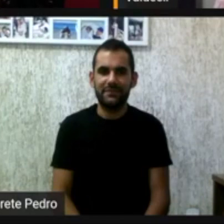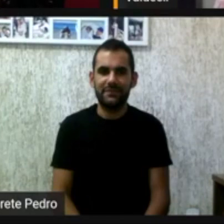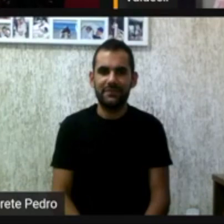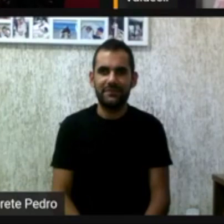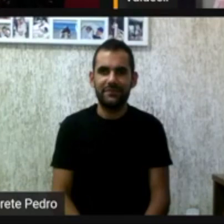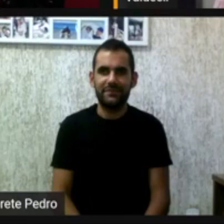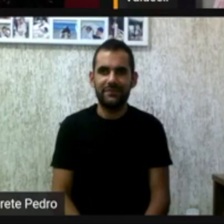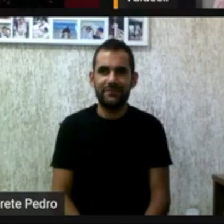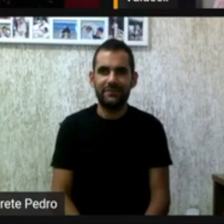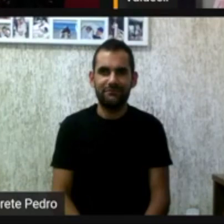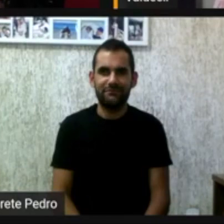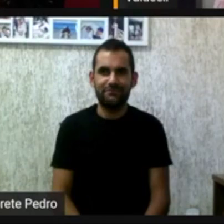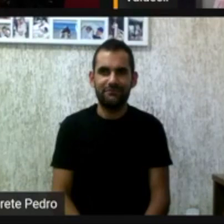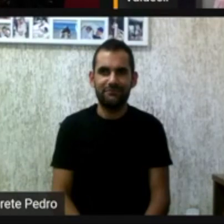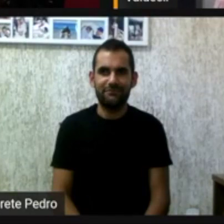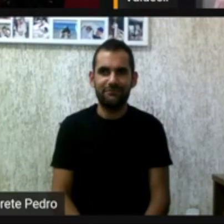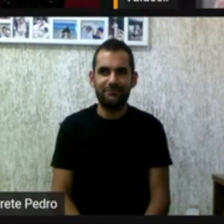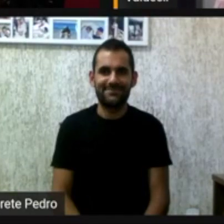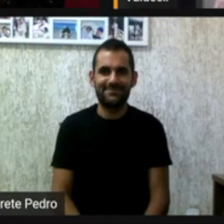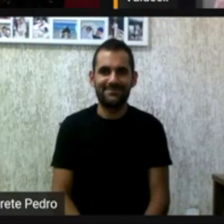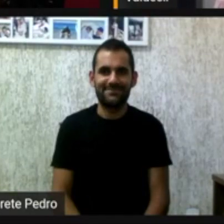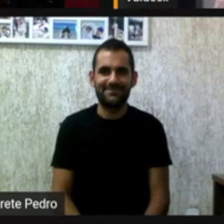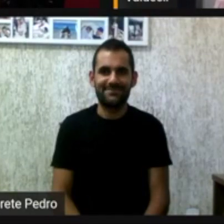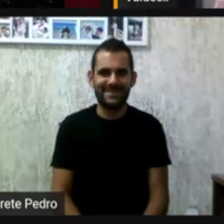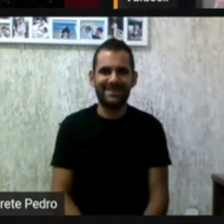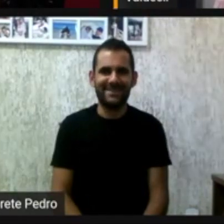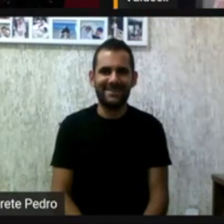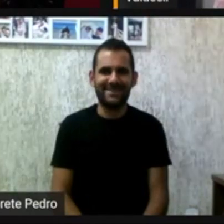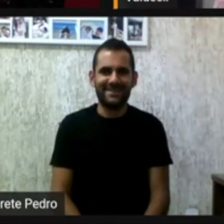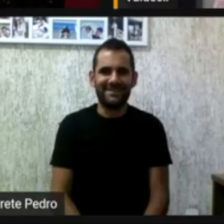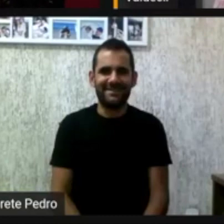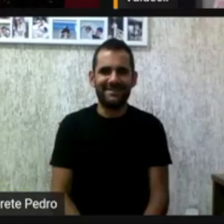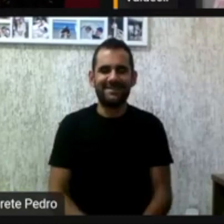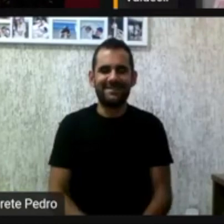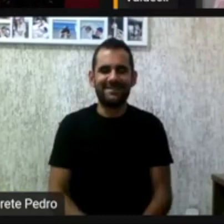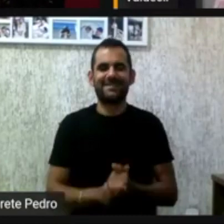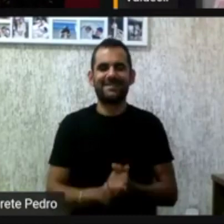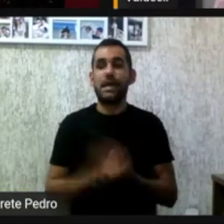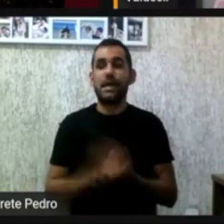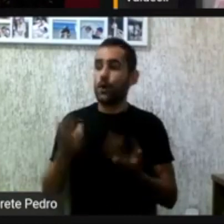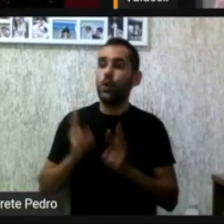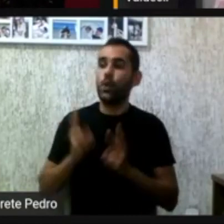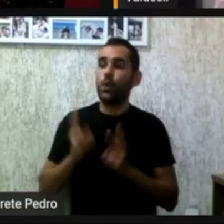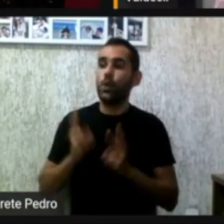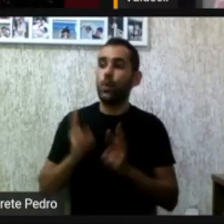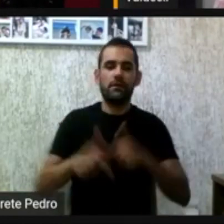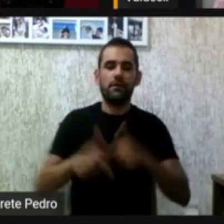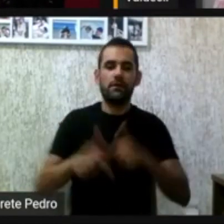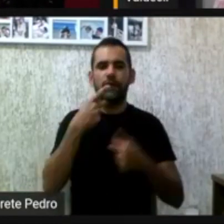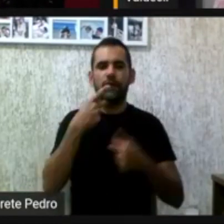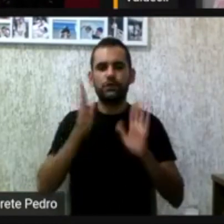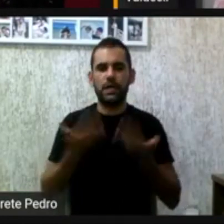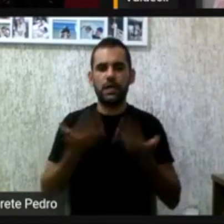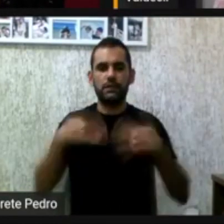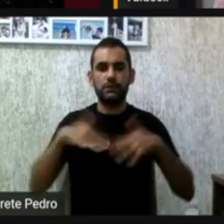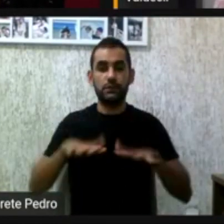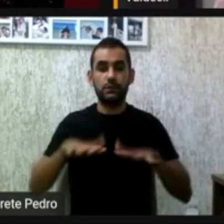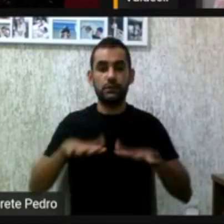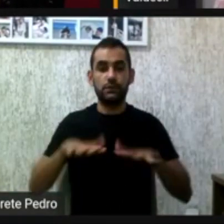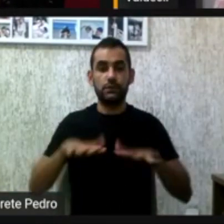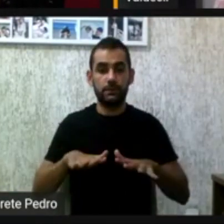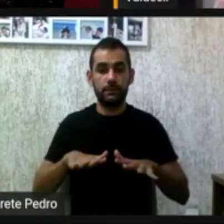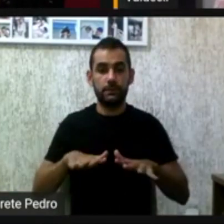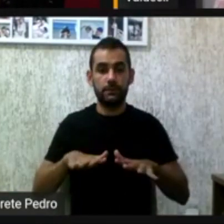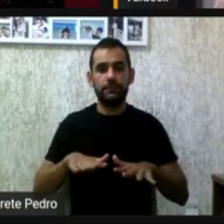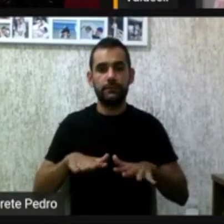Valdeci, eu queria dar continuidade. Você já falou um pouco de inclusão e eu dei uma olhada nesse material seu de inclusão. Eu particularmente